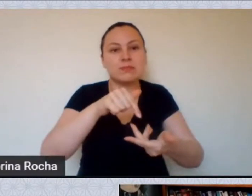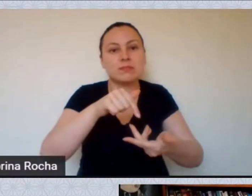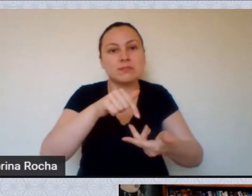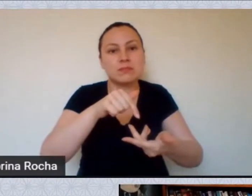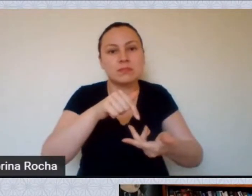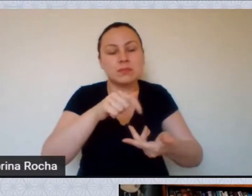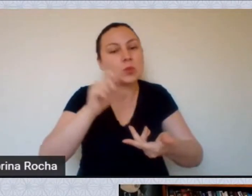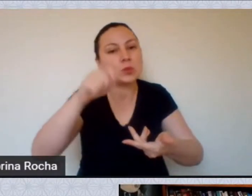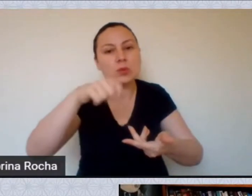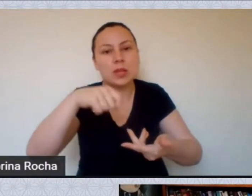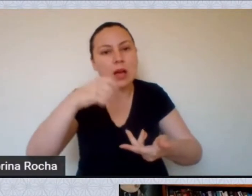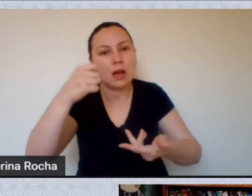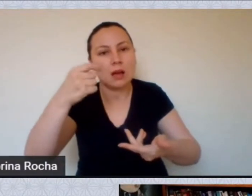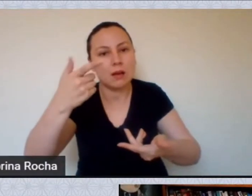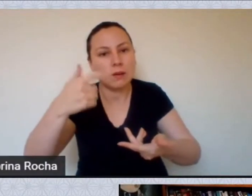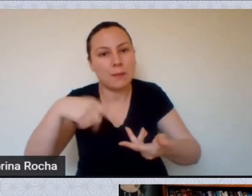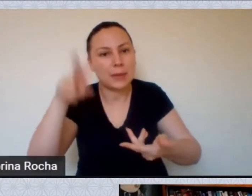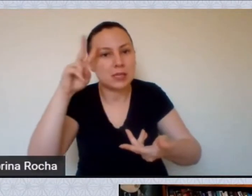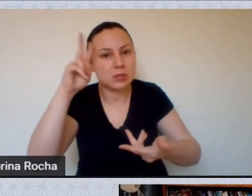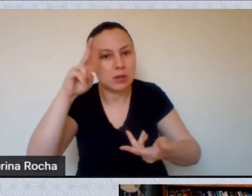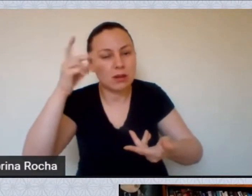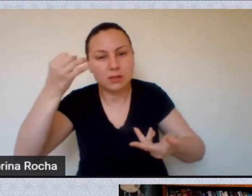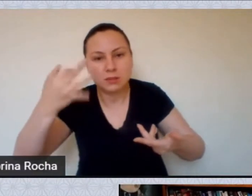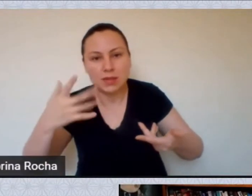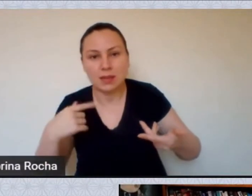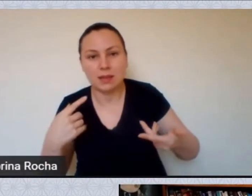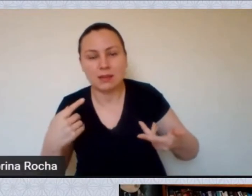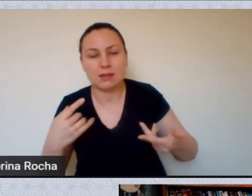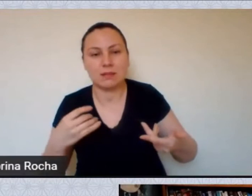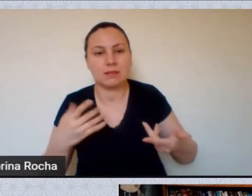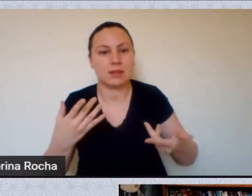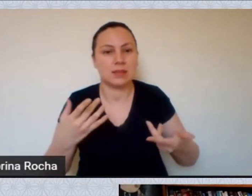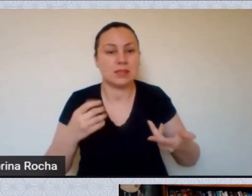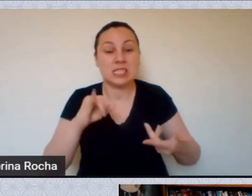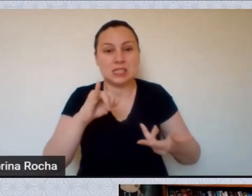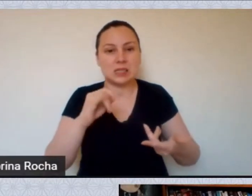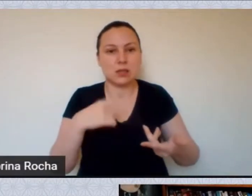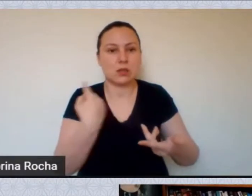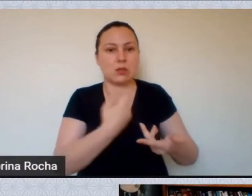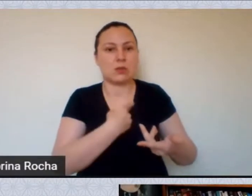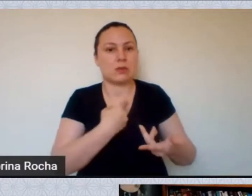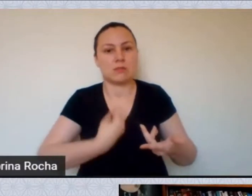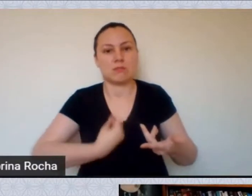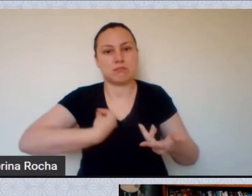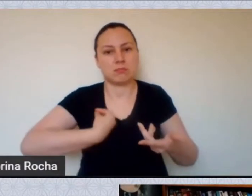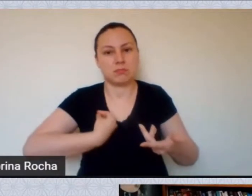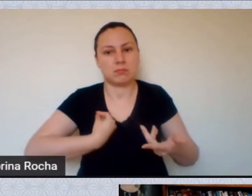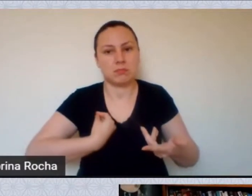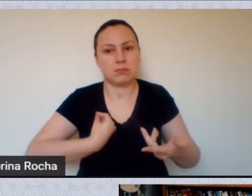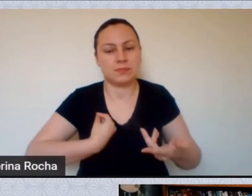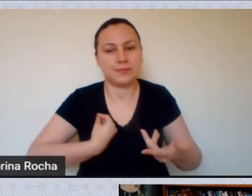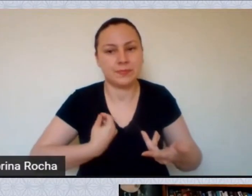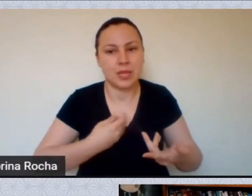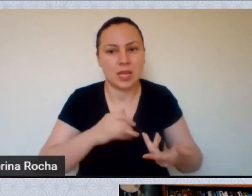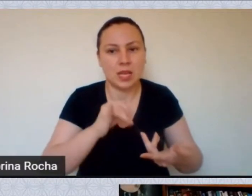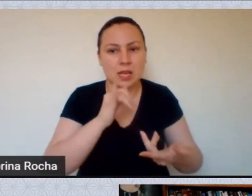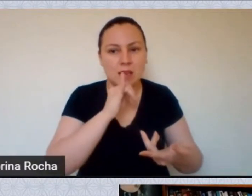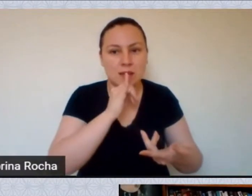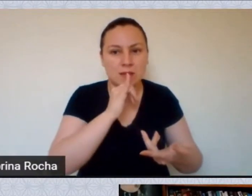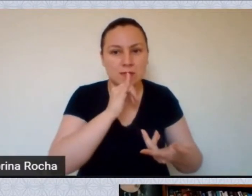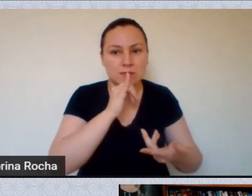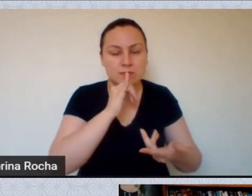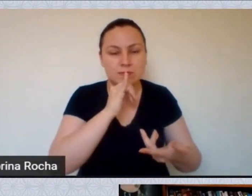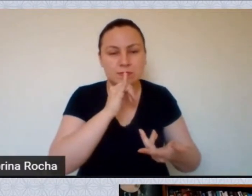contada sem a gente, vamos dizer assim, né? E infelizmente, esses avanços todos que a gente